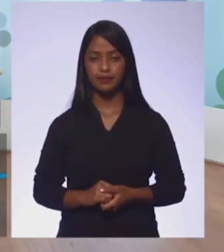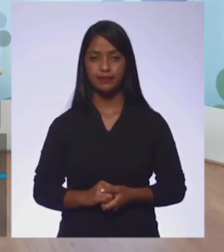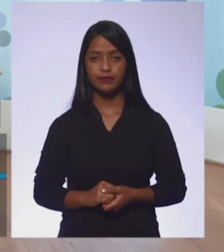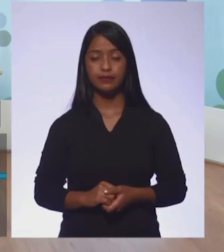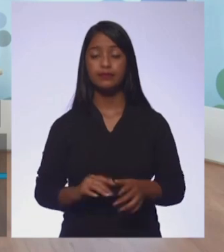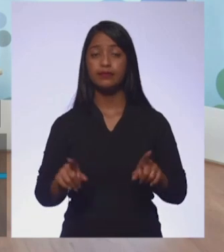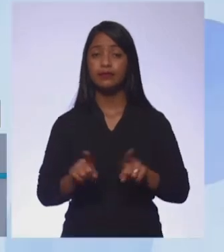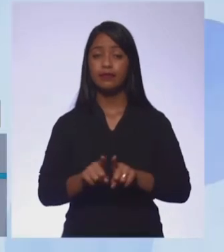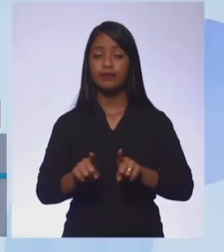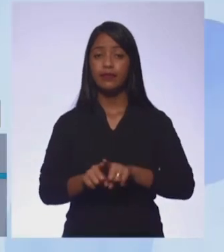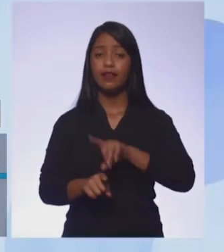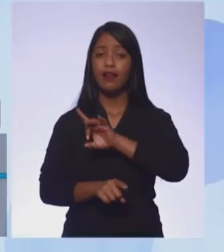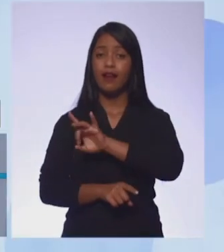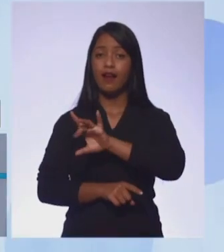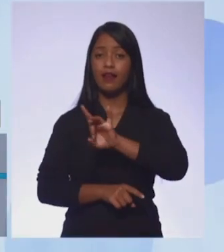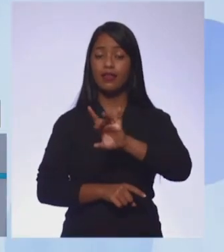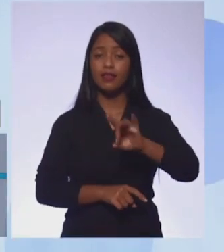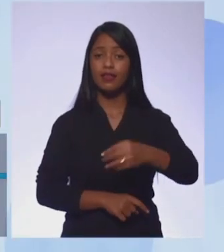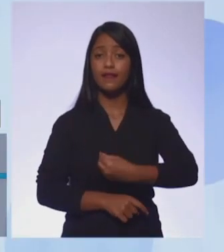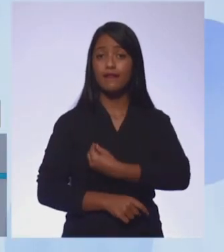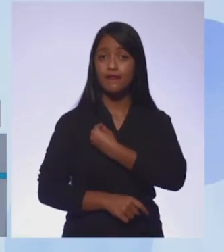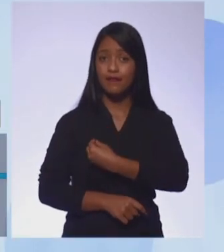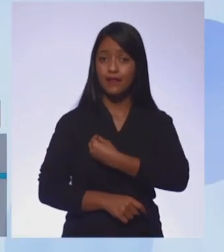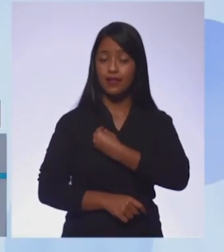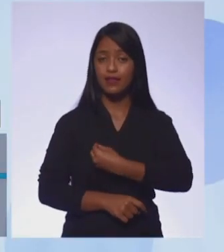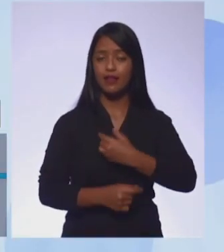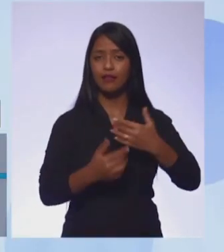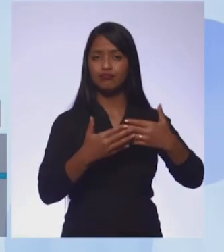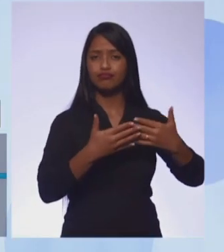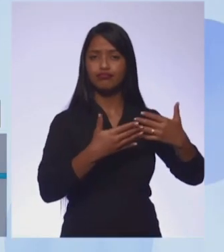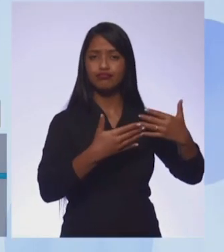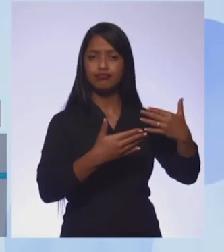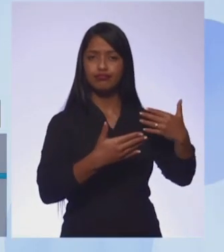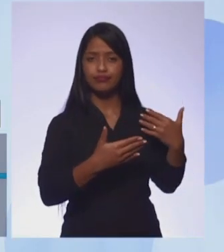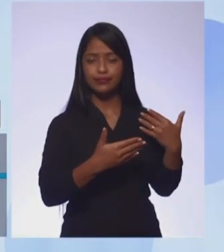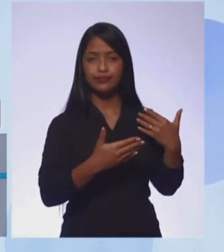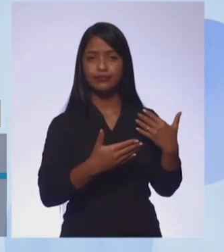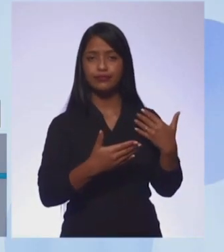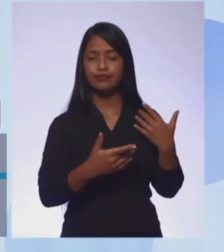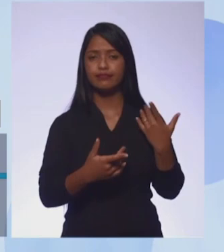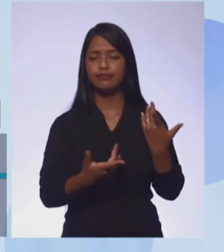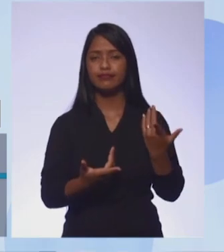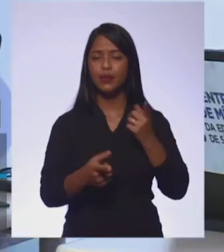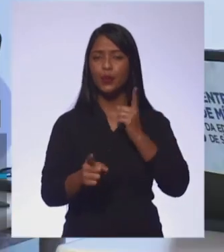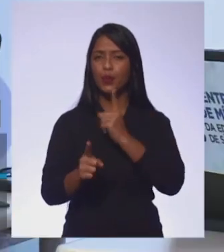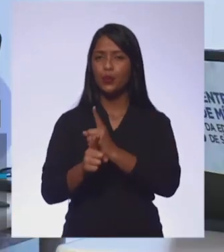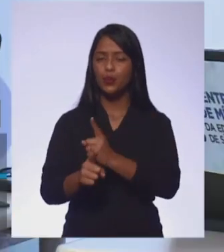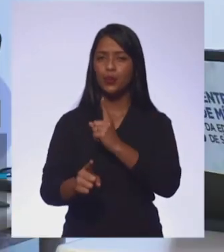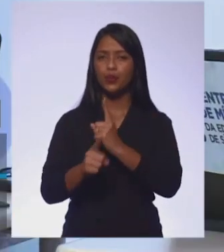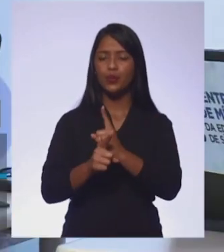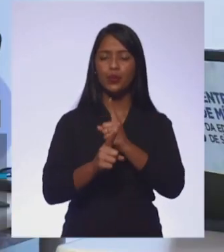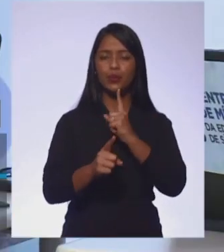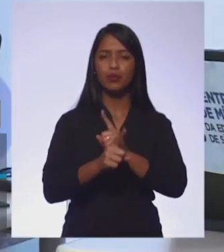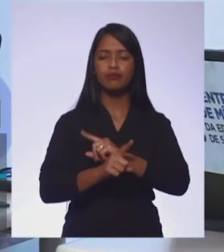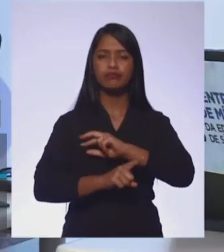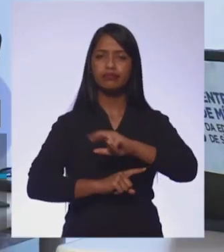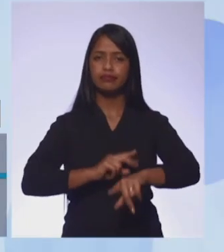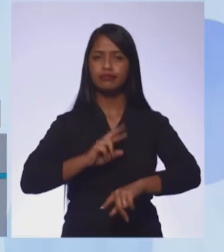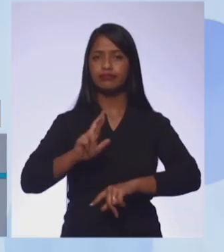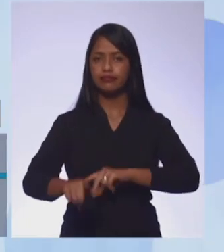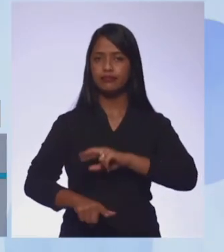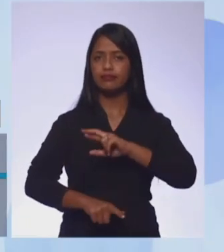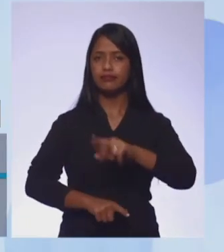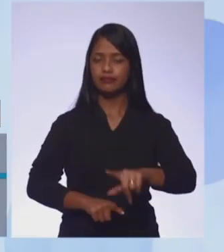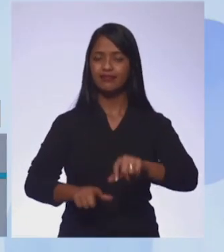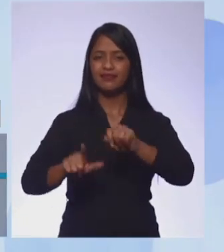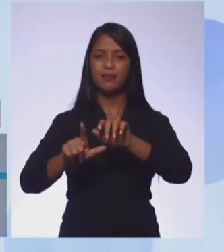a vivência de cada um, as pessoas foram encontrando algumas coisas assim, um pouco diferentes, Sim. né? Não fugiam muito, mas foram assim um